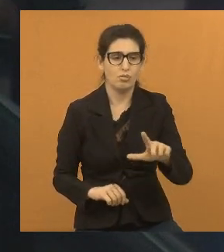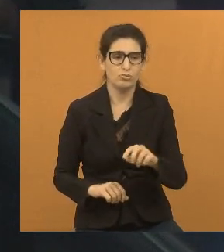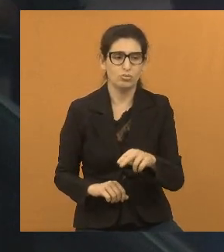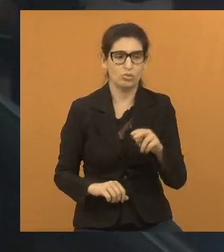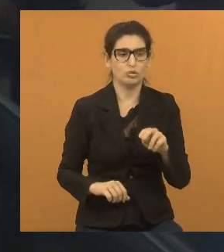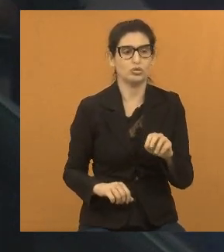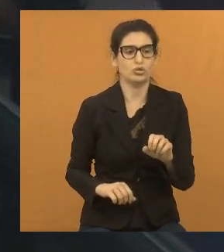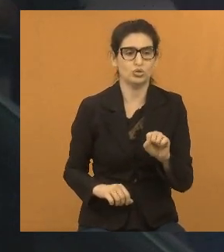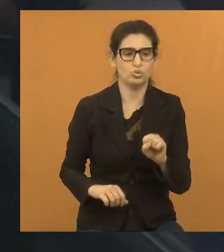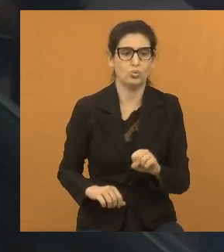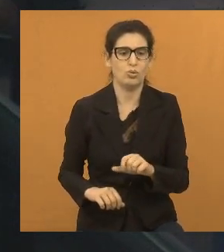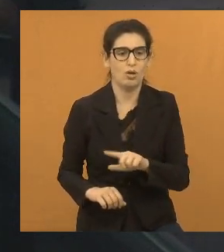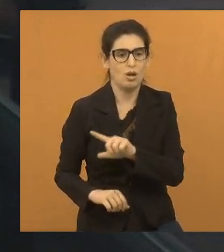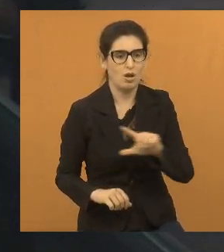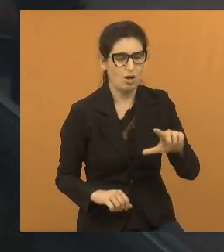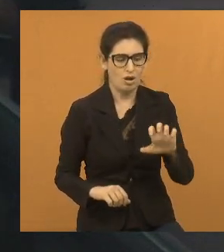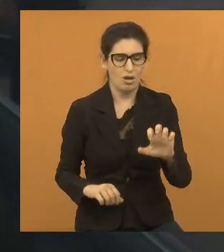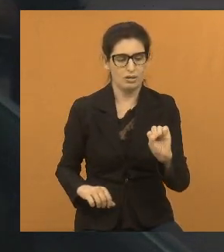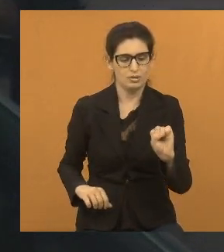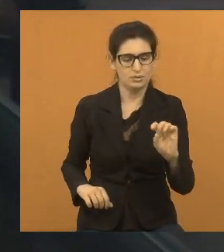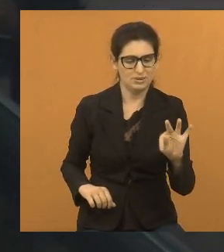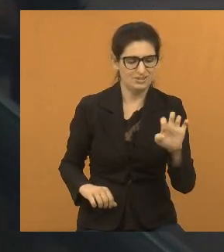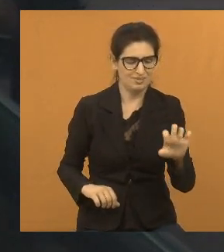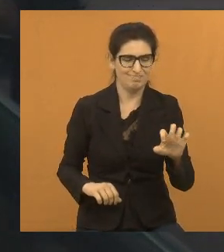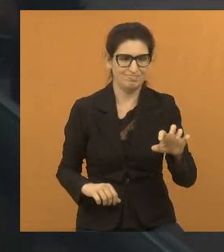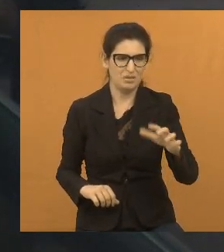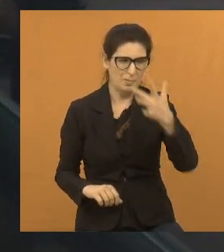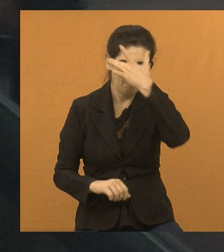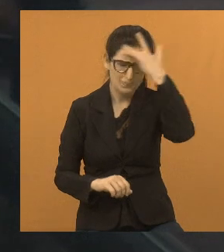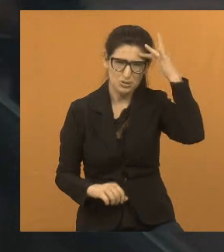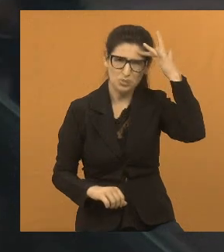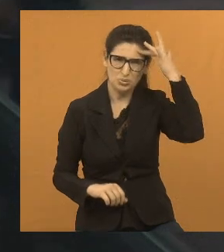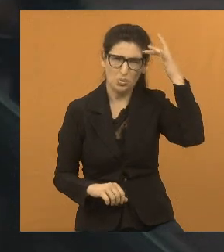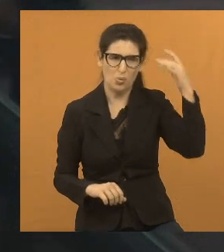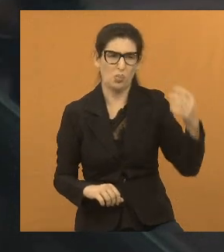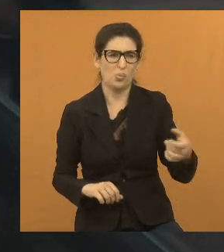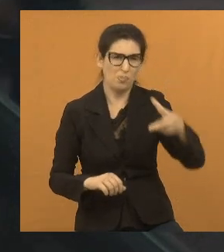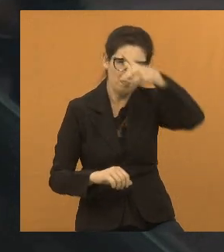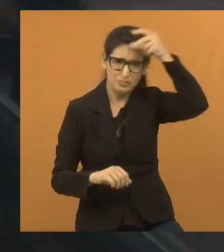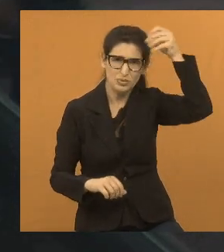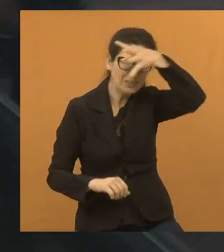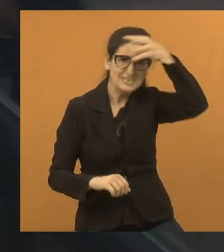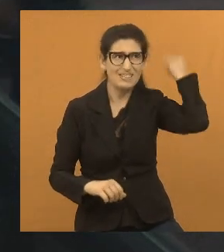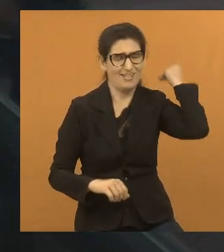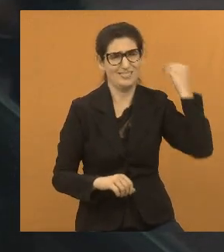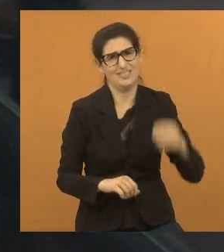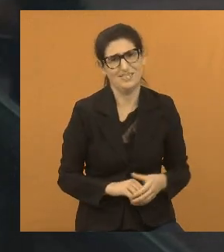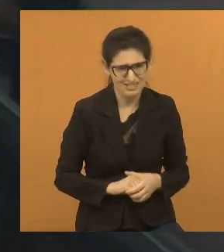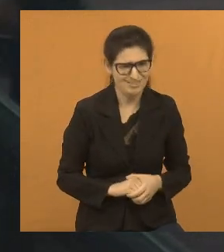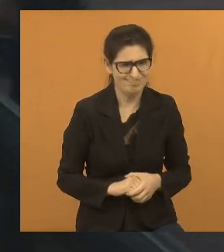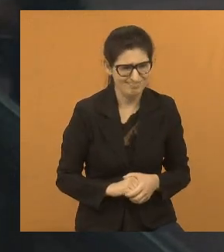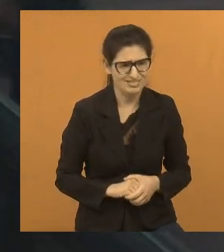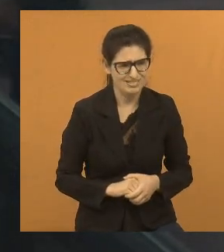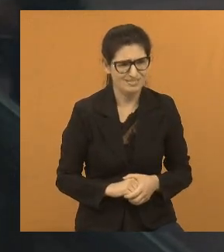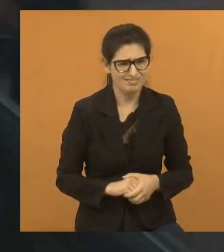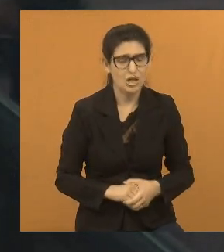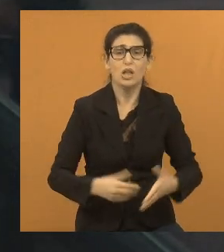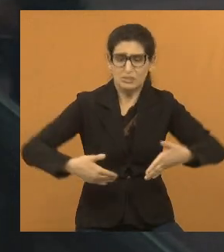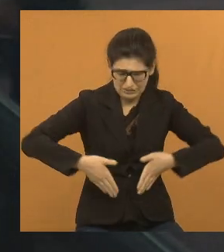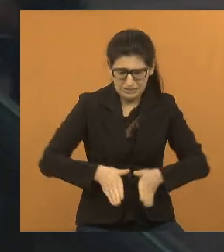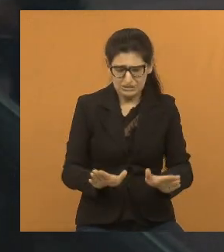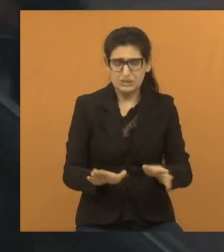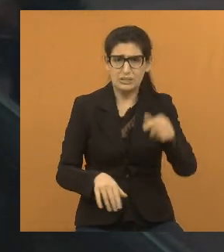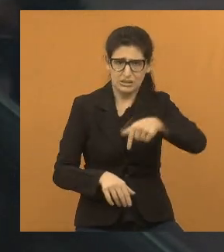bastante esquecida por Jacareí. Depois eu vou dar uma olhada nos mapas para ver se tem alguma coisa. Eu sou nascido em